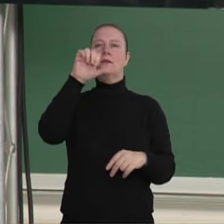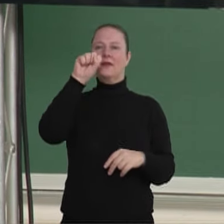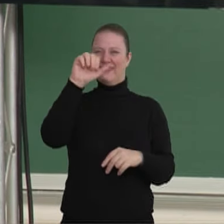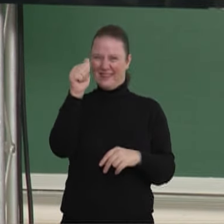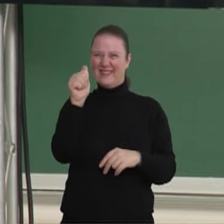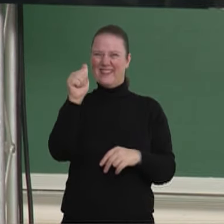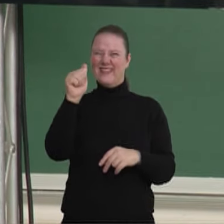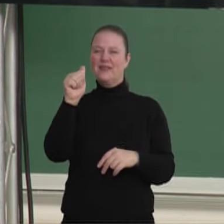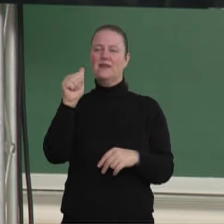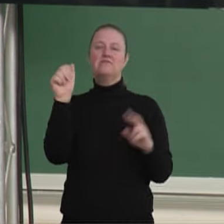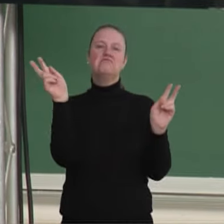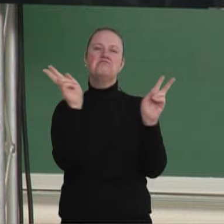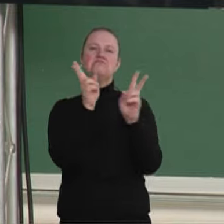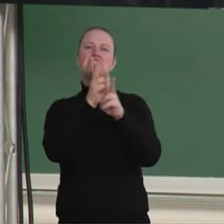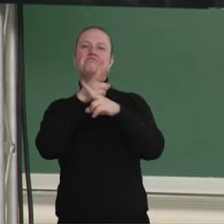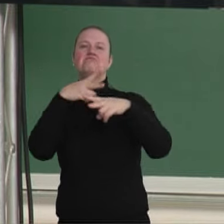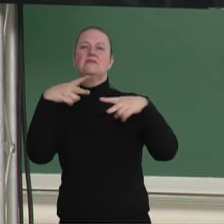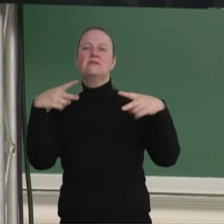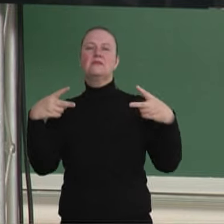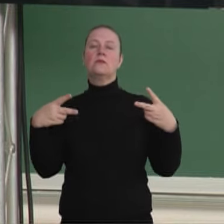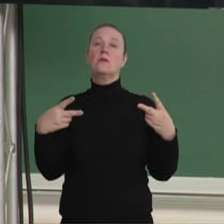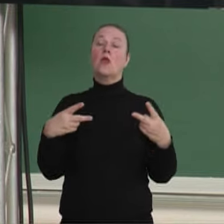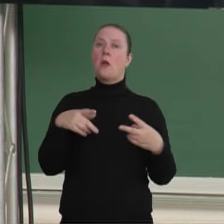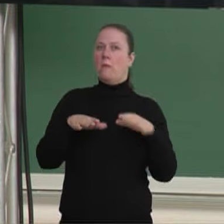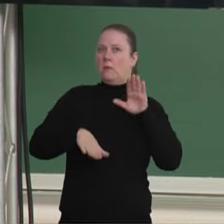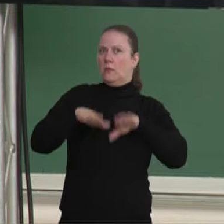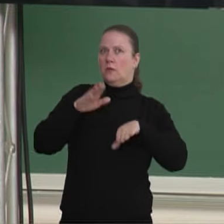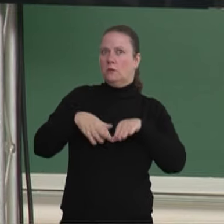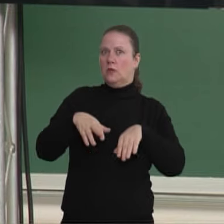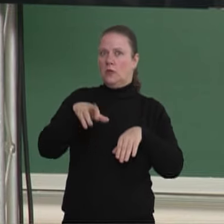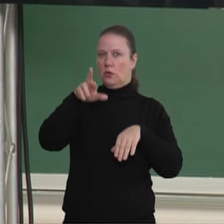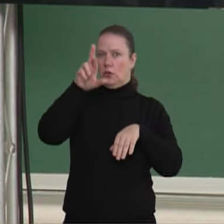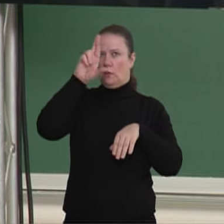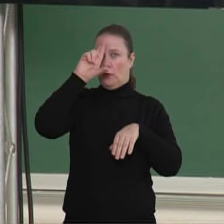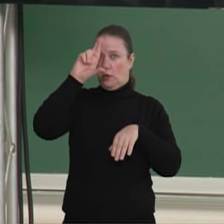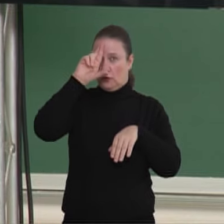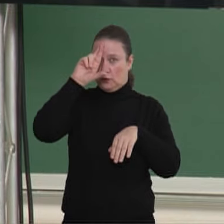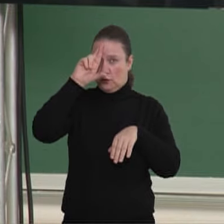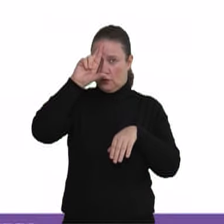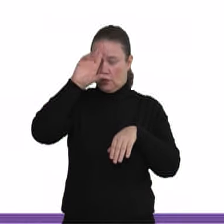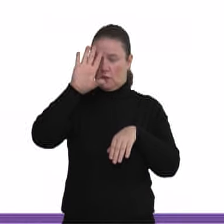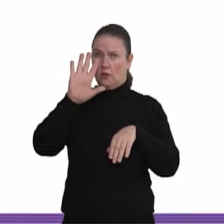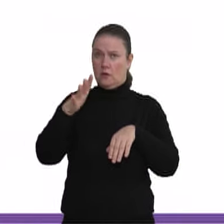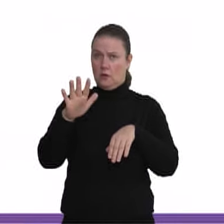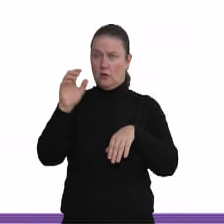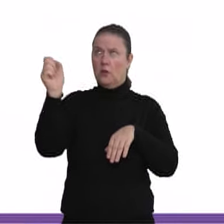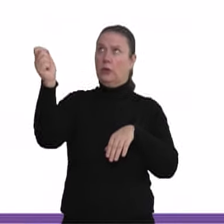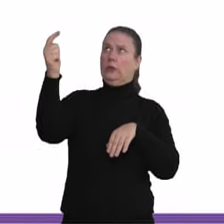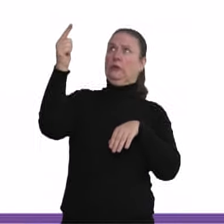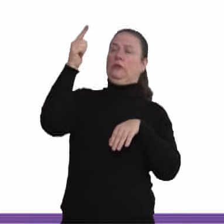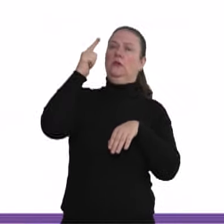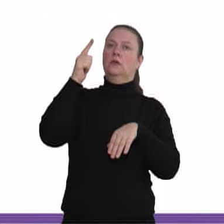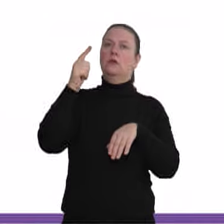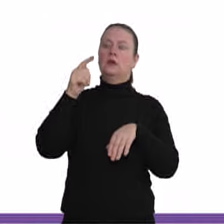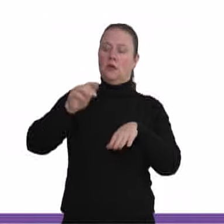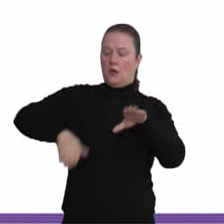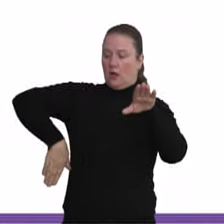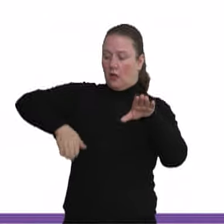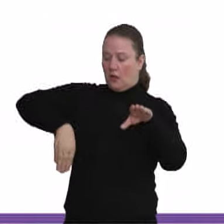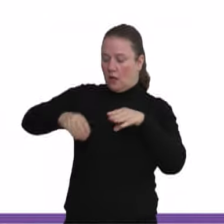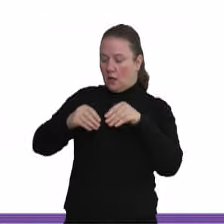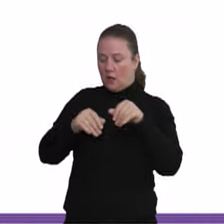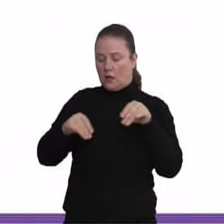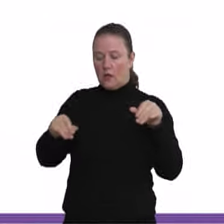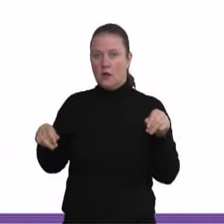ao longo do dia, imaginando assim, ao meio-dia, então você vai ter ali, entre a areia ou a parte continental e a água, que é a parte oceânica,